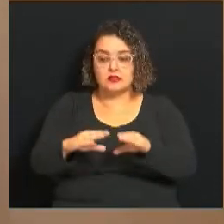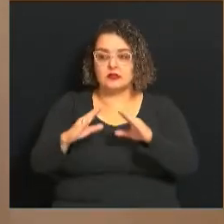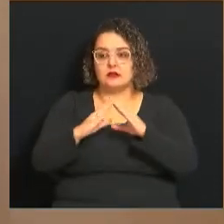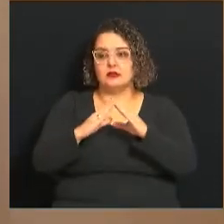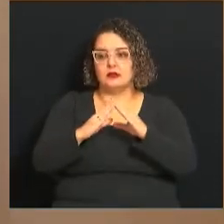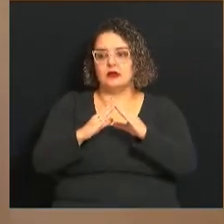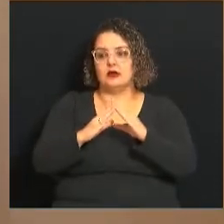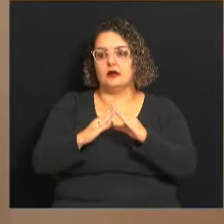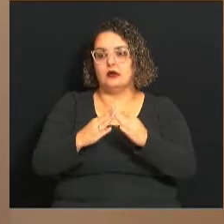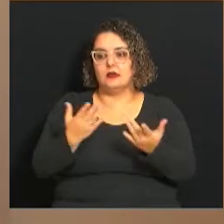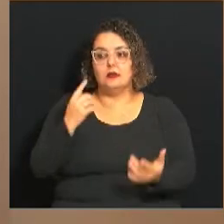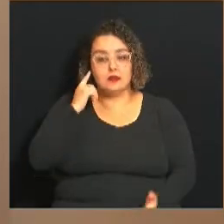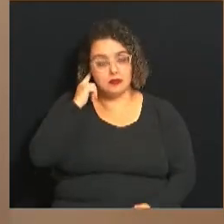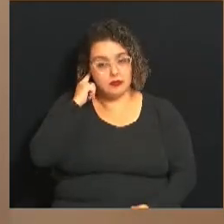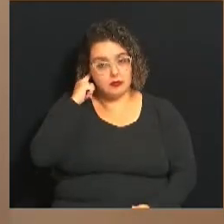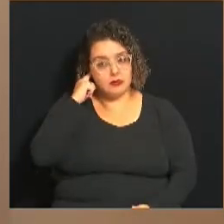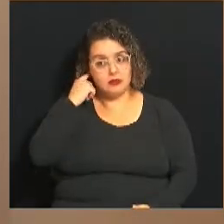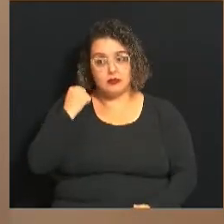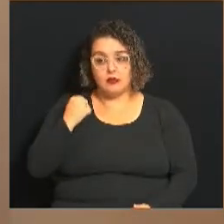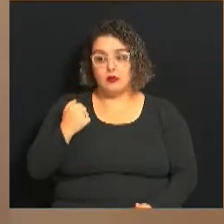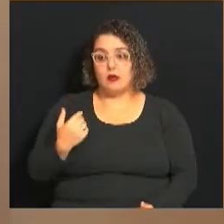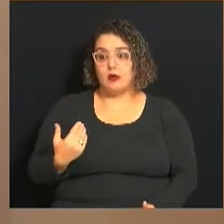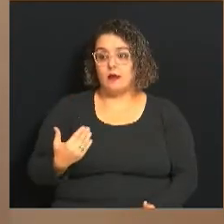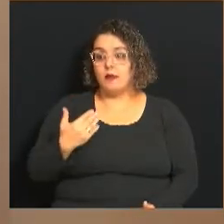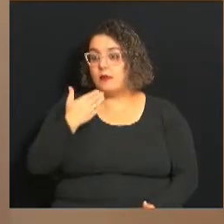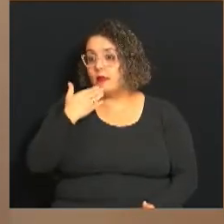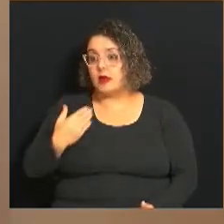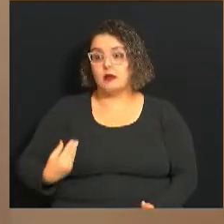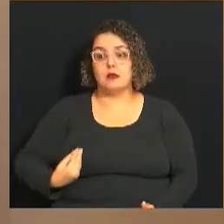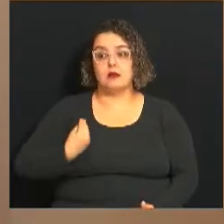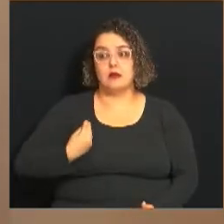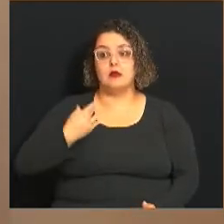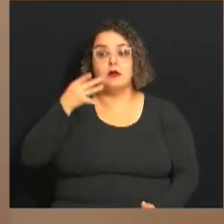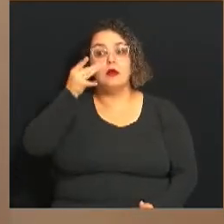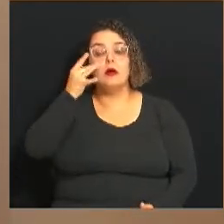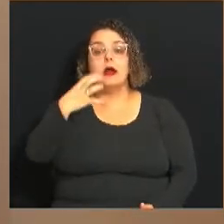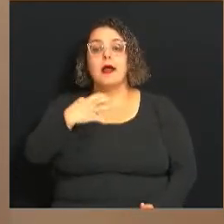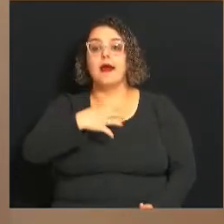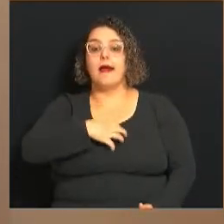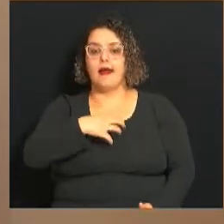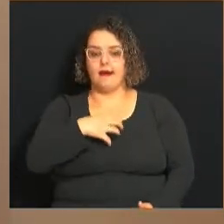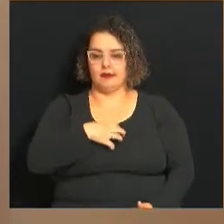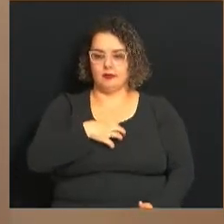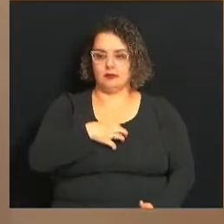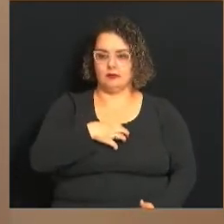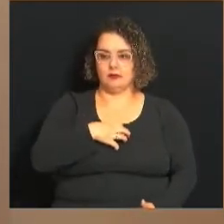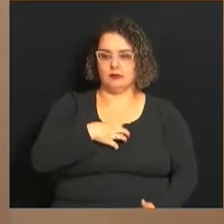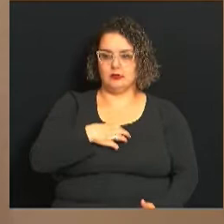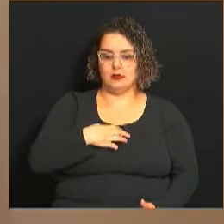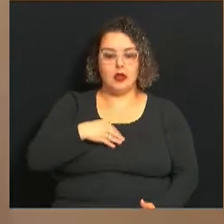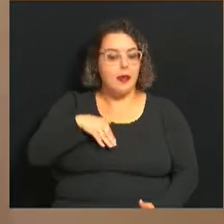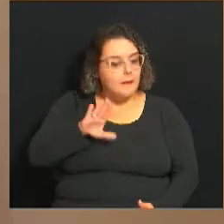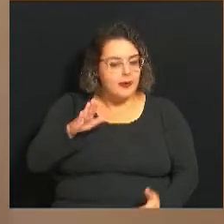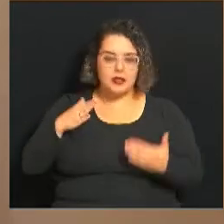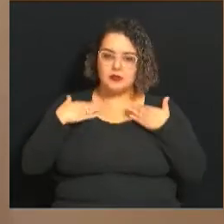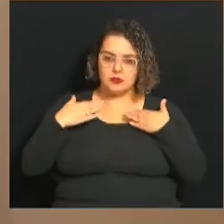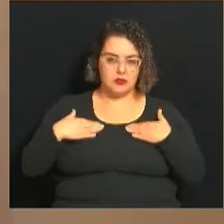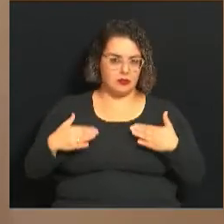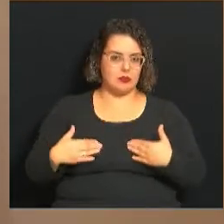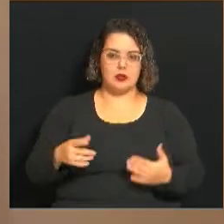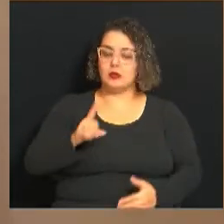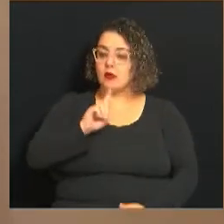muito, né, por uma presença que a gente chama de presença emocional, que é além da presença física. Então, que não é